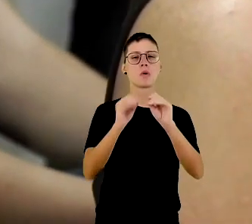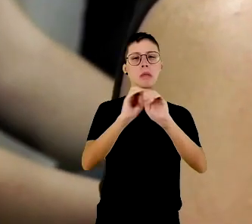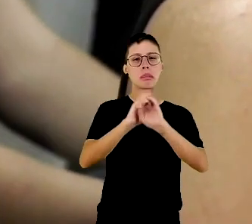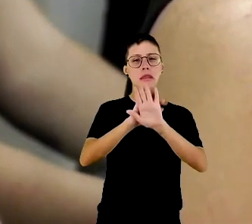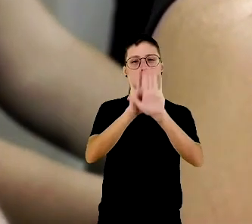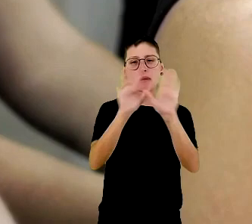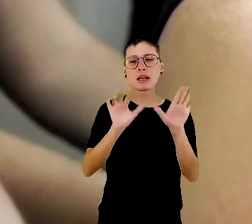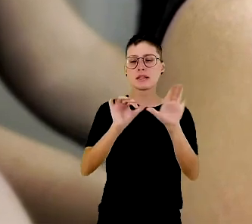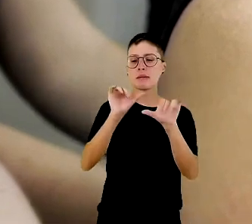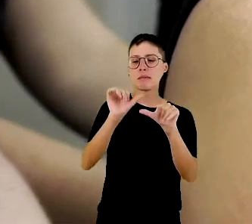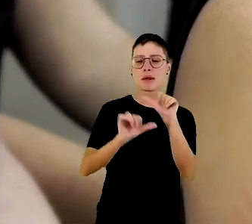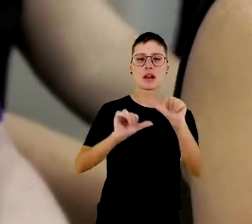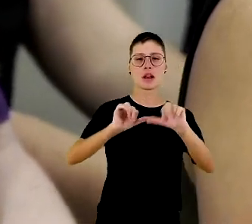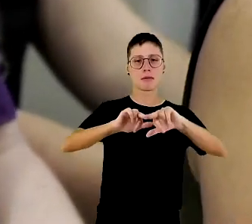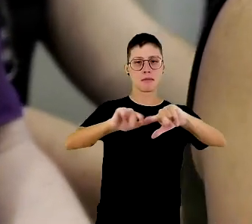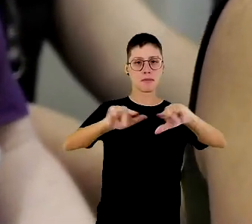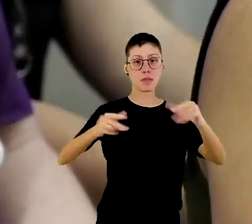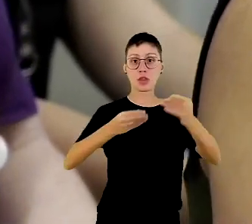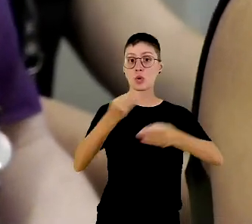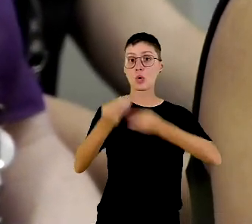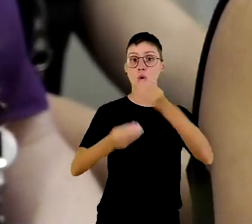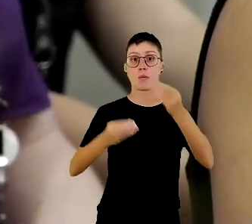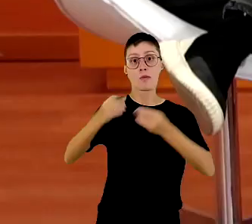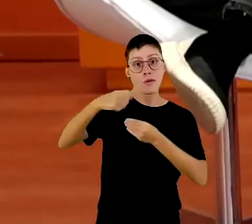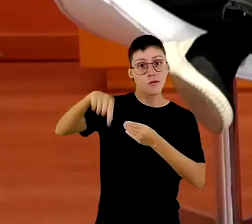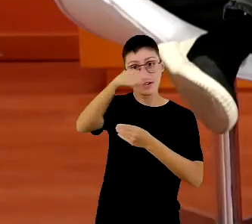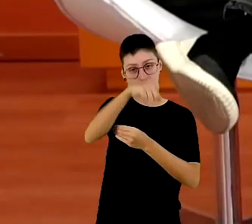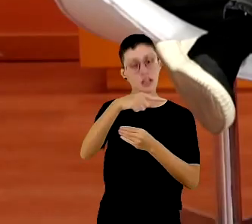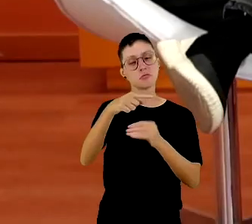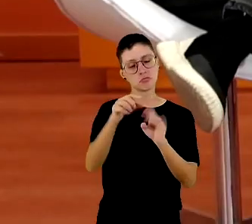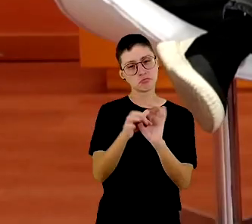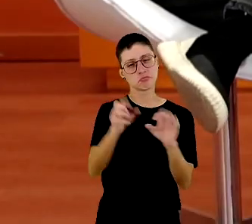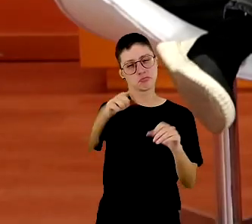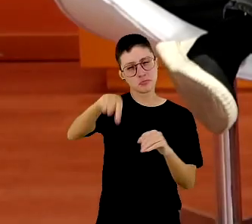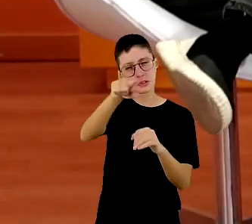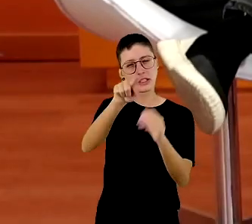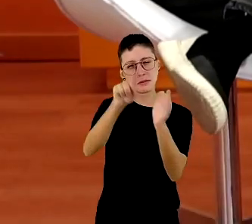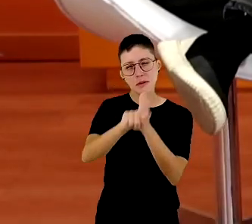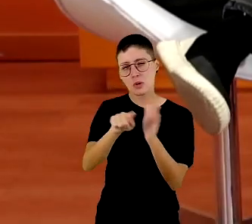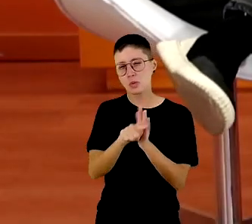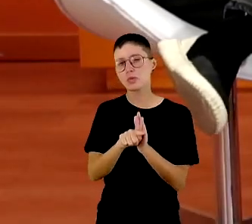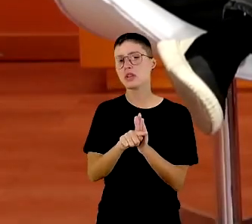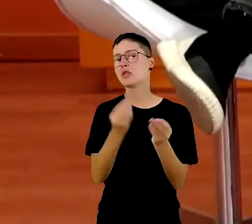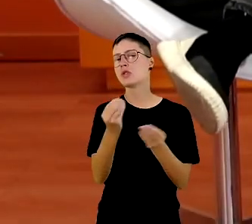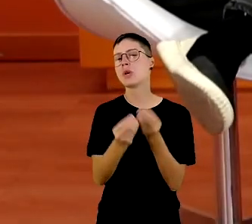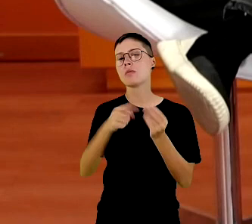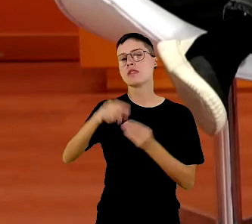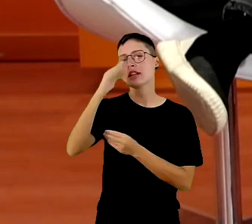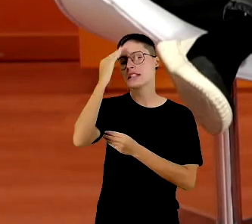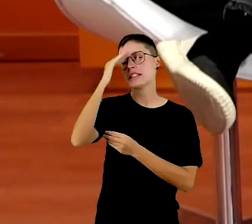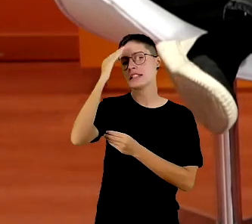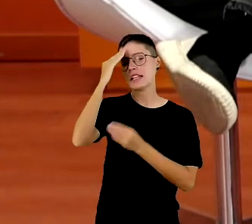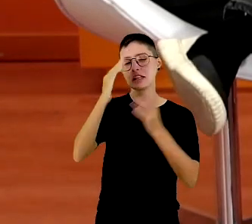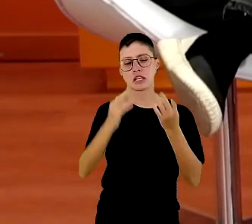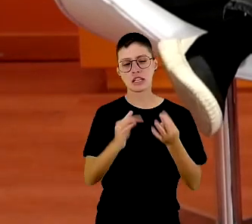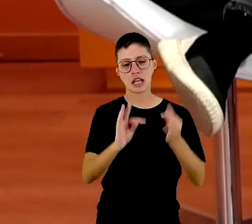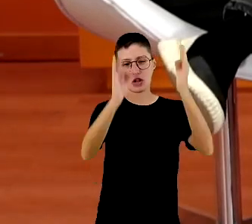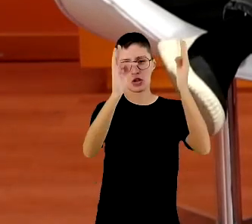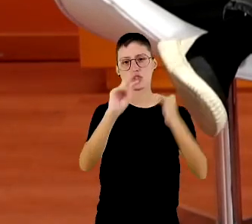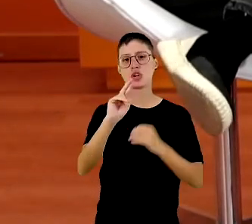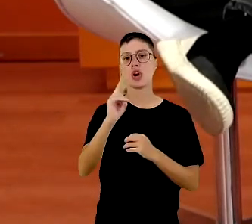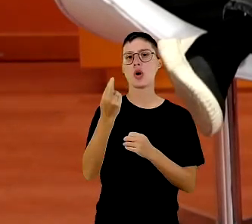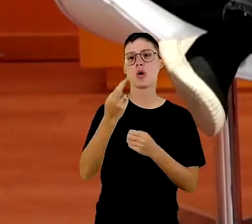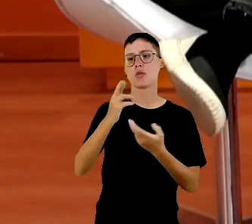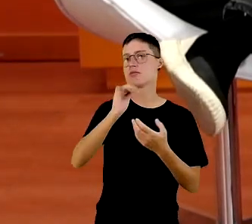que vocês, e aí eu vou deixar a pergunta, como é que vocês entendem que a tecnologia, como é que a Raizen e através